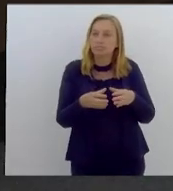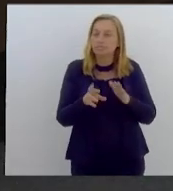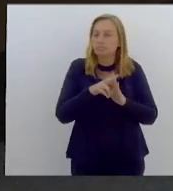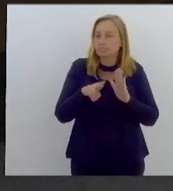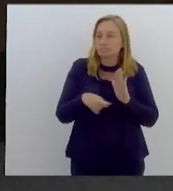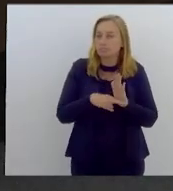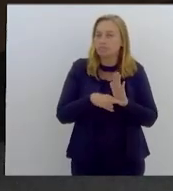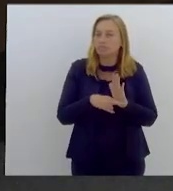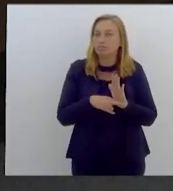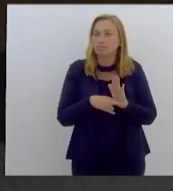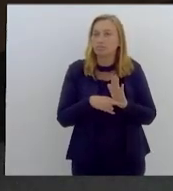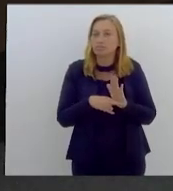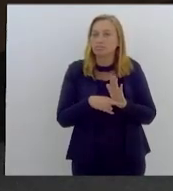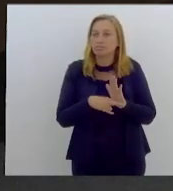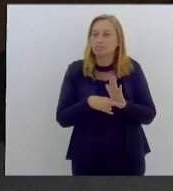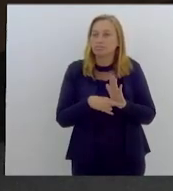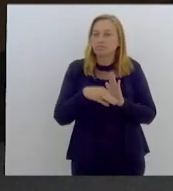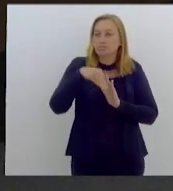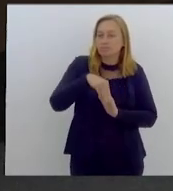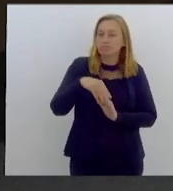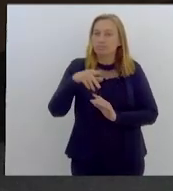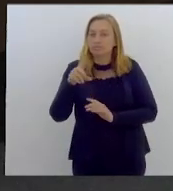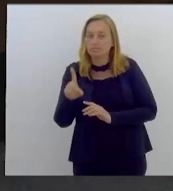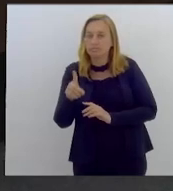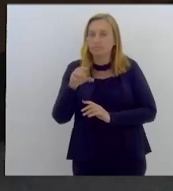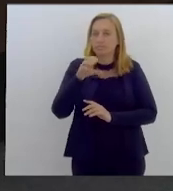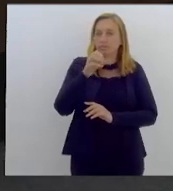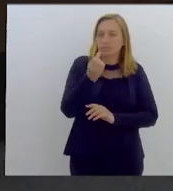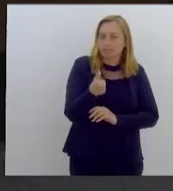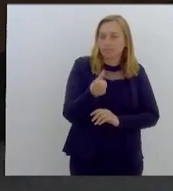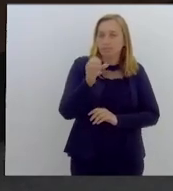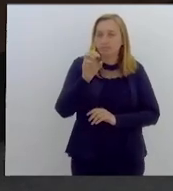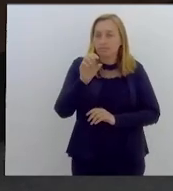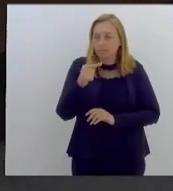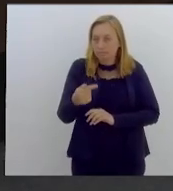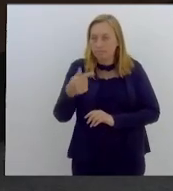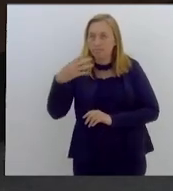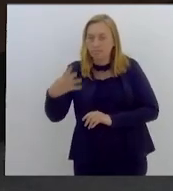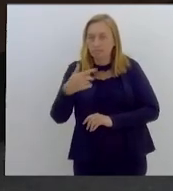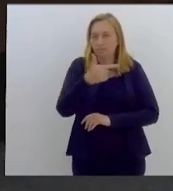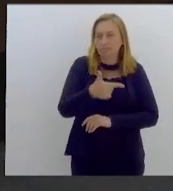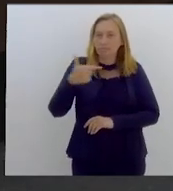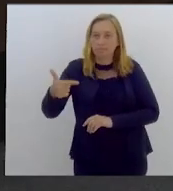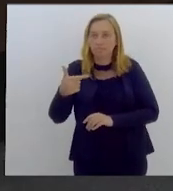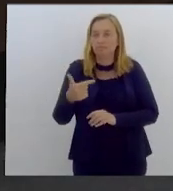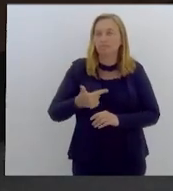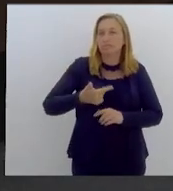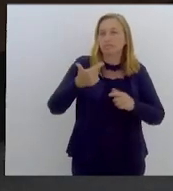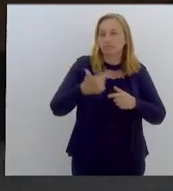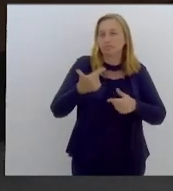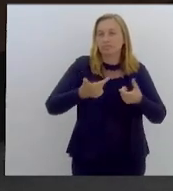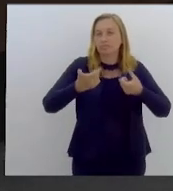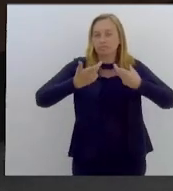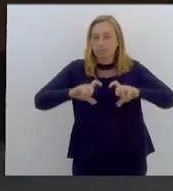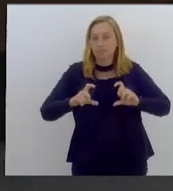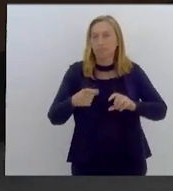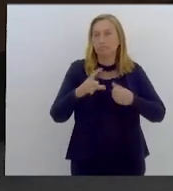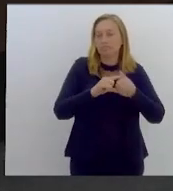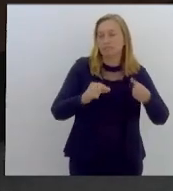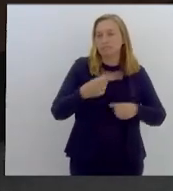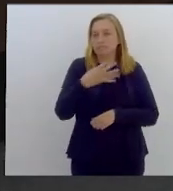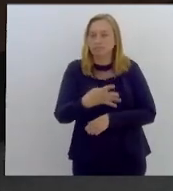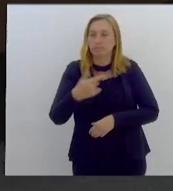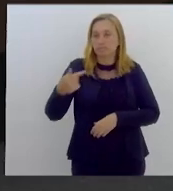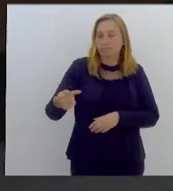ato NMD número 674 de 2022, combinado com o parágrafo 2º do artigo 43 do